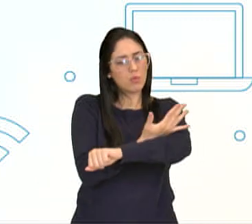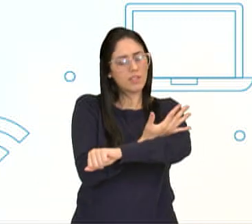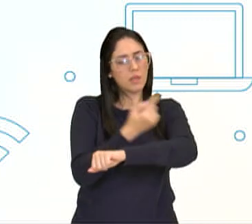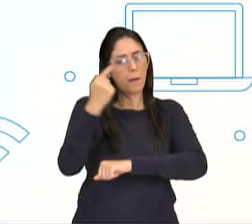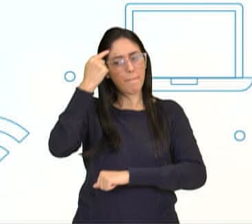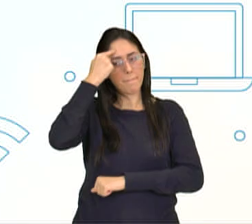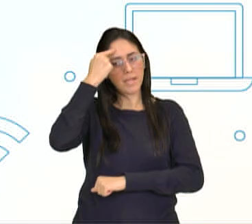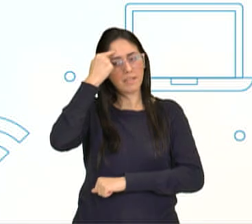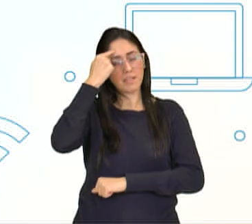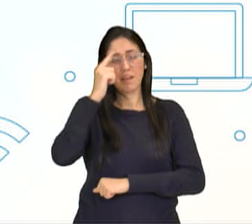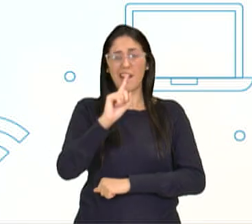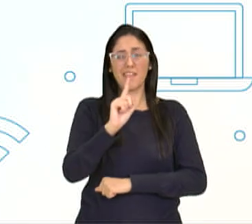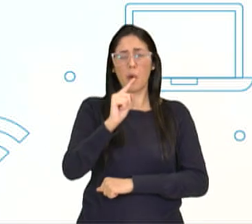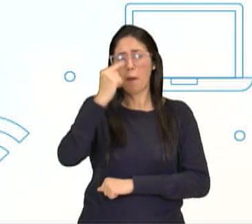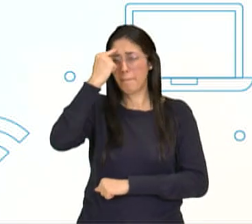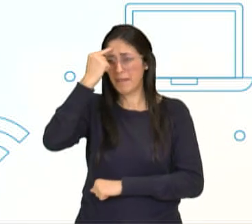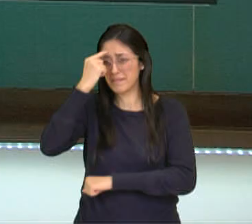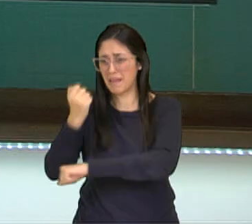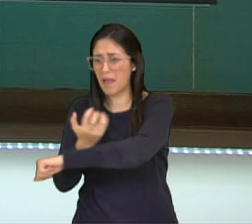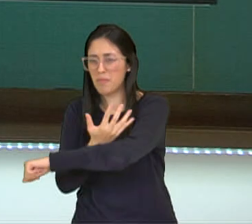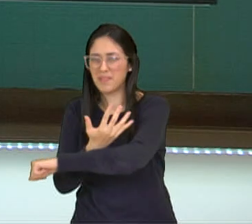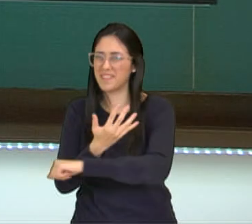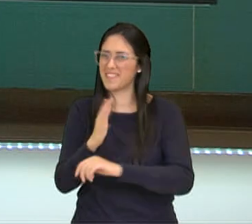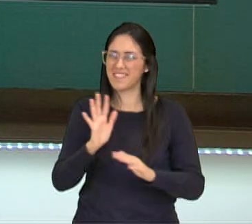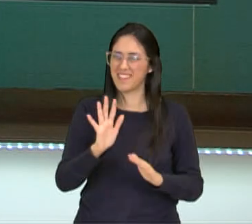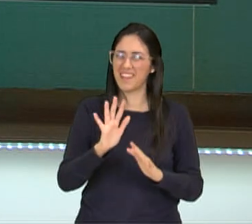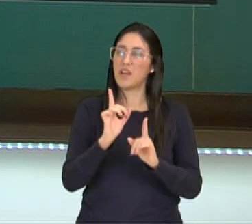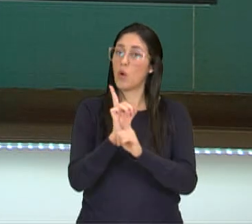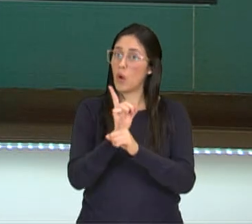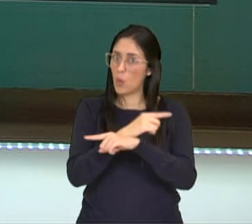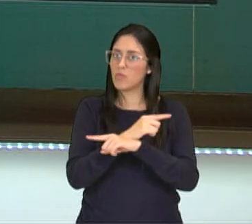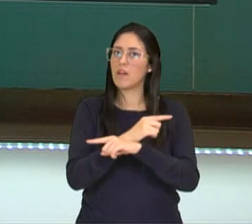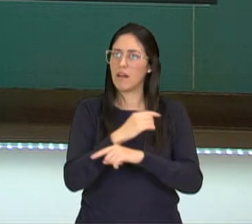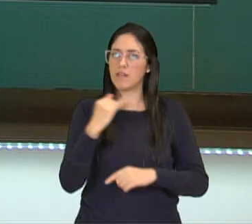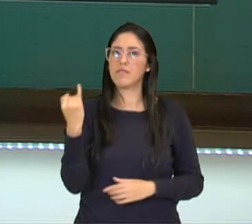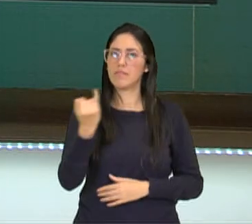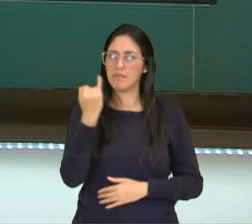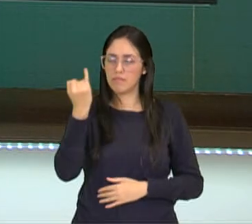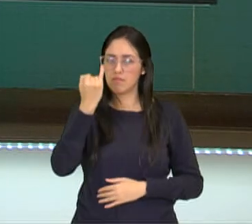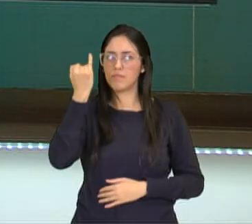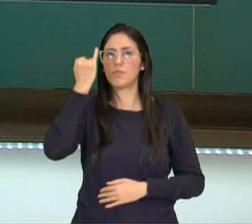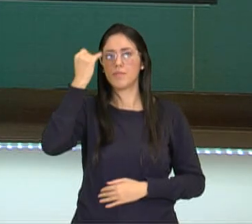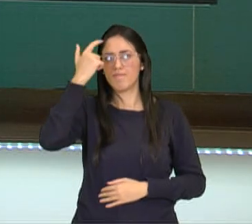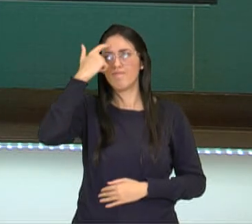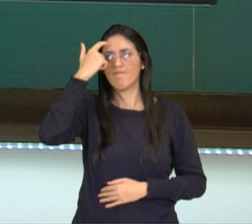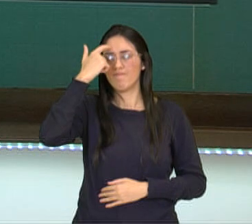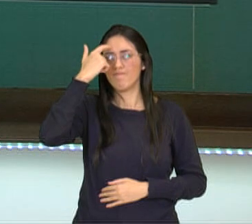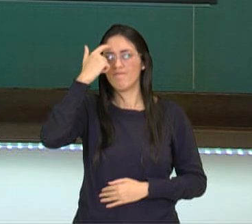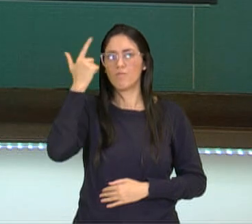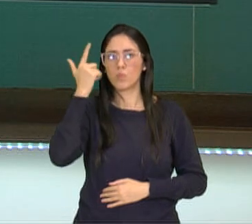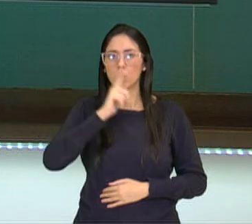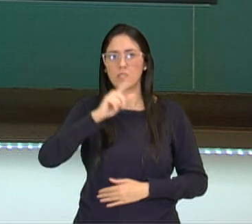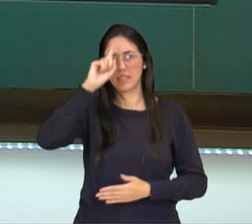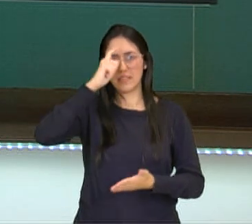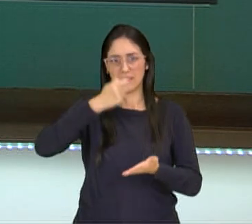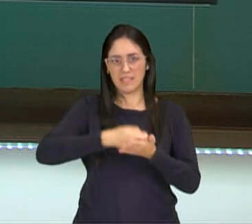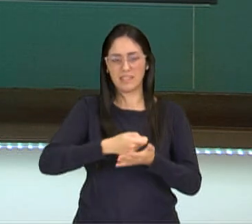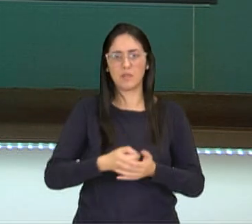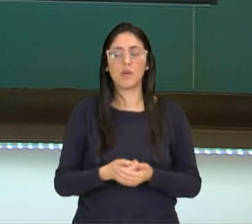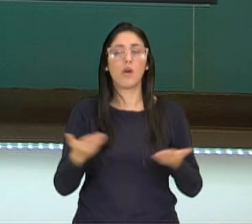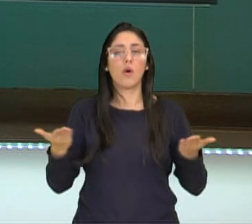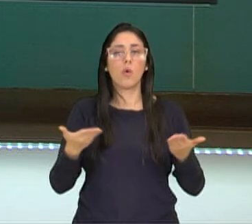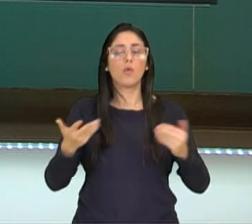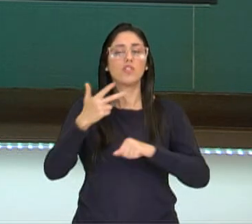não pensar com as suas emoções. Um pensamento bastante importante para tomar decisões. Nesse vídeo a